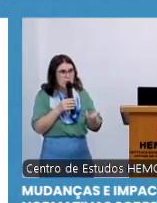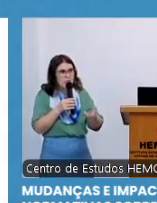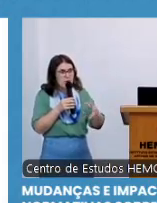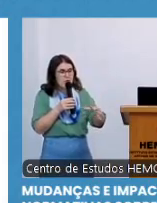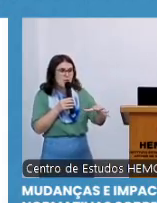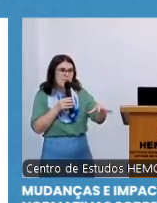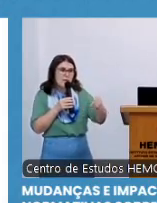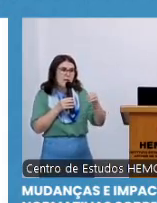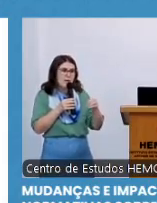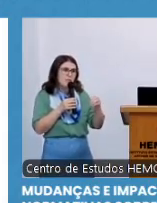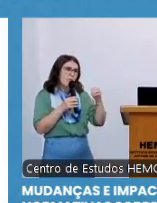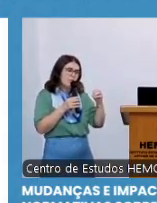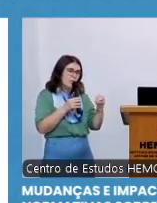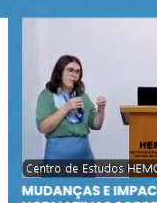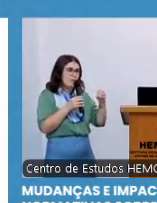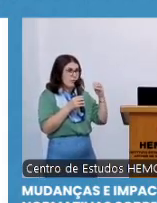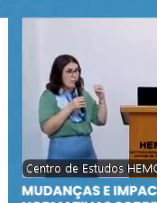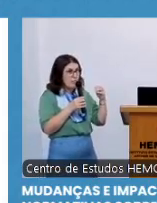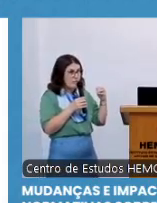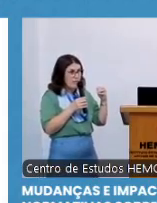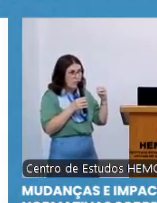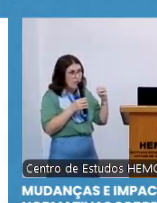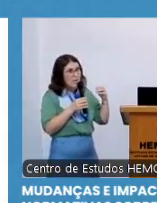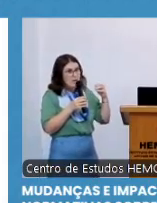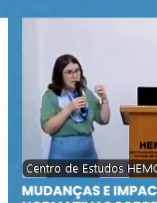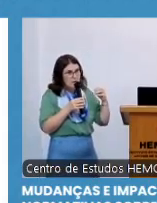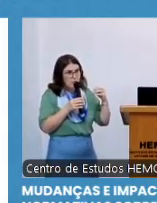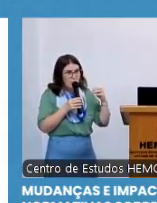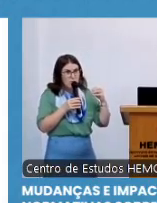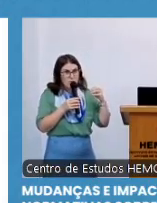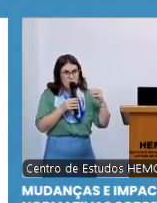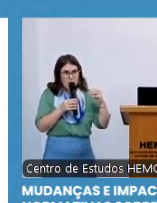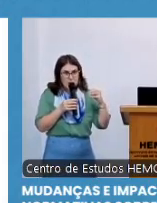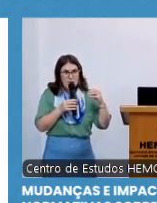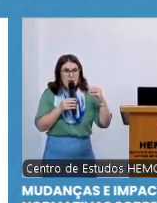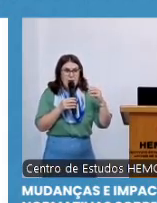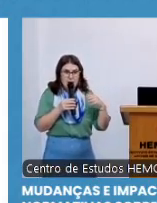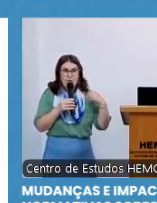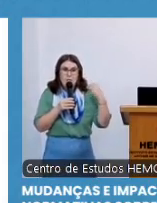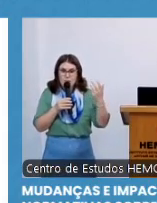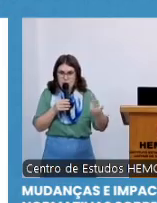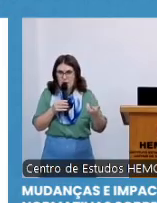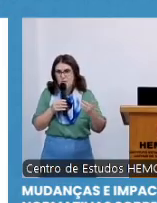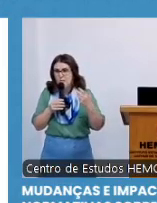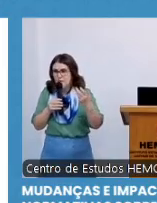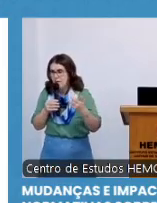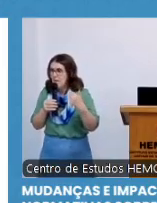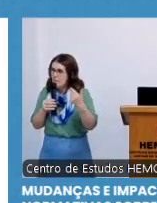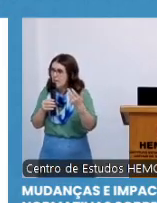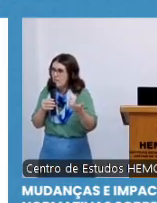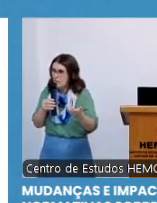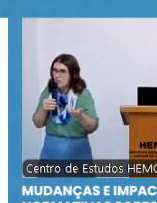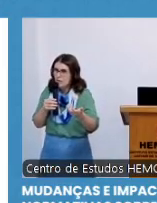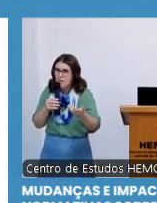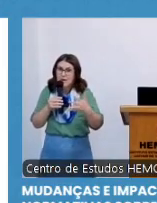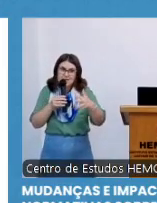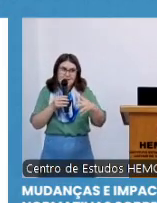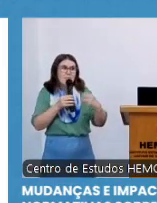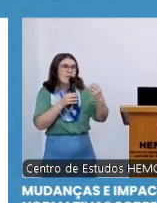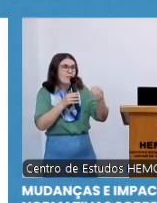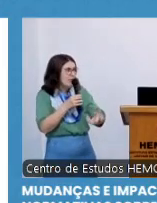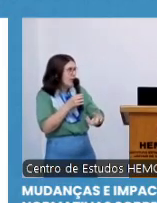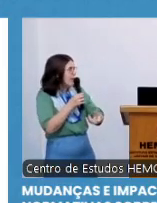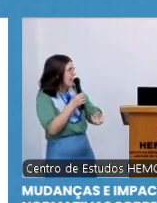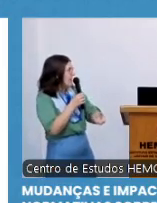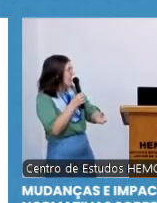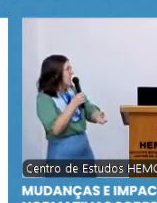porque o biobanco ele já tem a sua função, a sua missão. Então, quando alguém concede um material para um biobanco, ela sabe